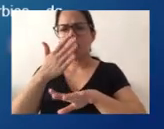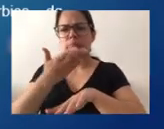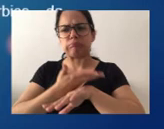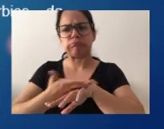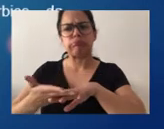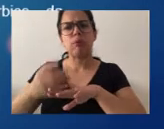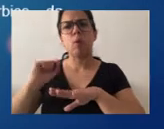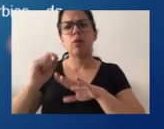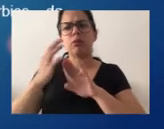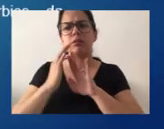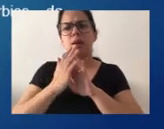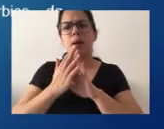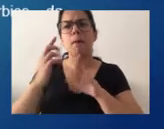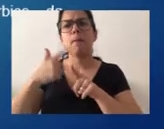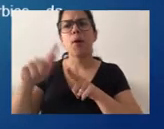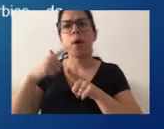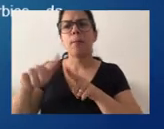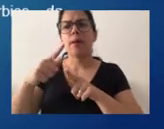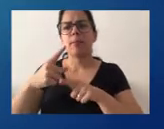de problemas de circulação sanguínea.